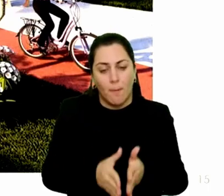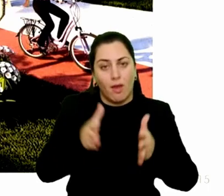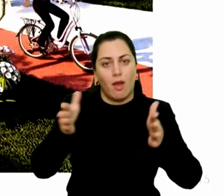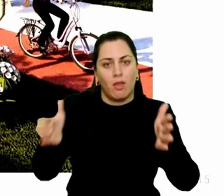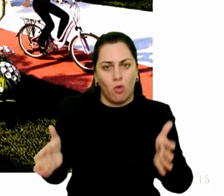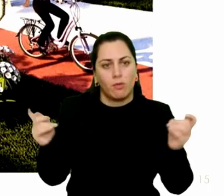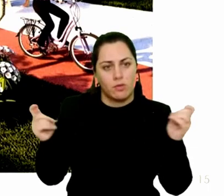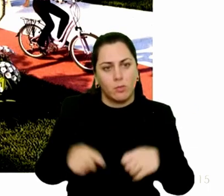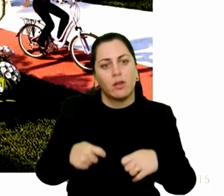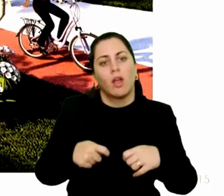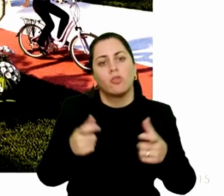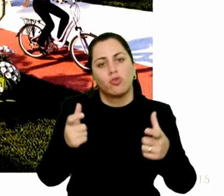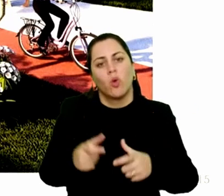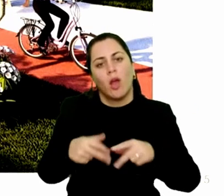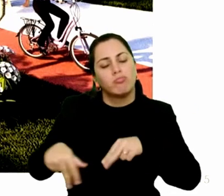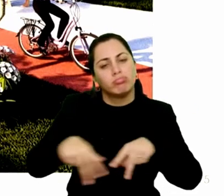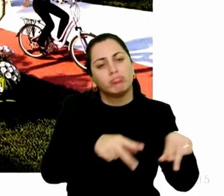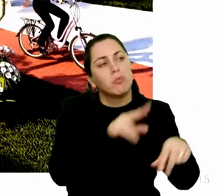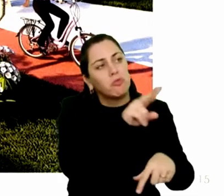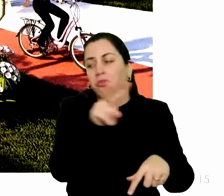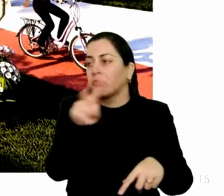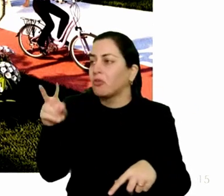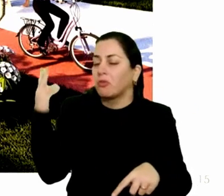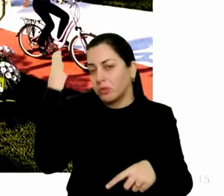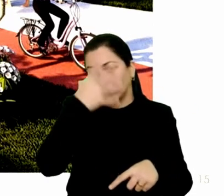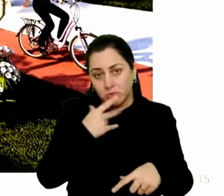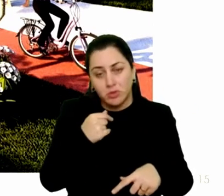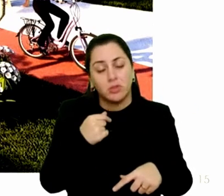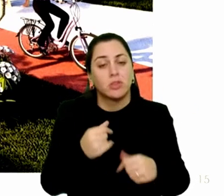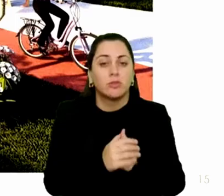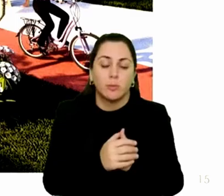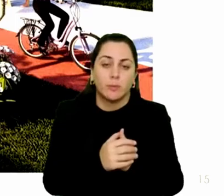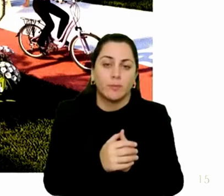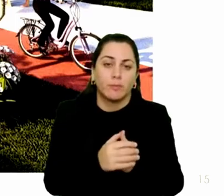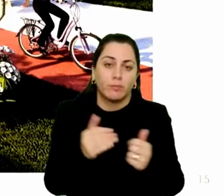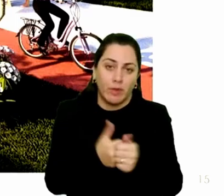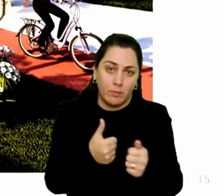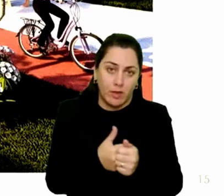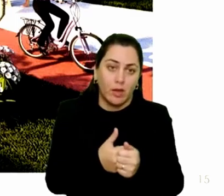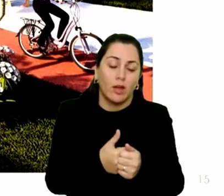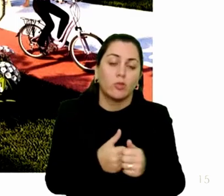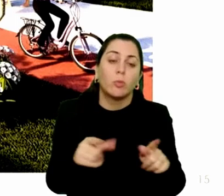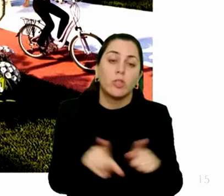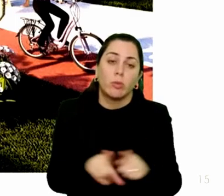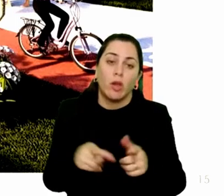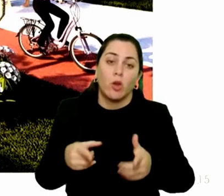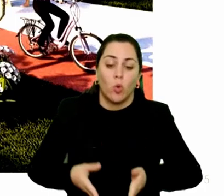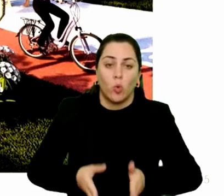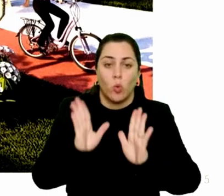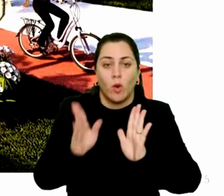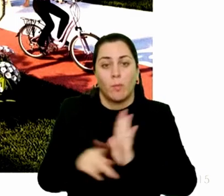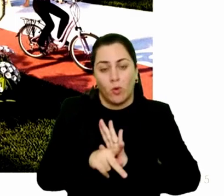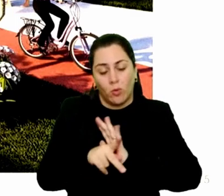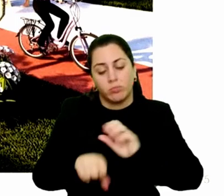uma possibilidade de caminho, de contemplação já mais próximo do lago, com também a faixa de caminhada, ciclofaixa